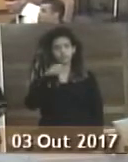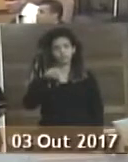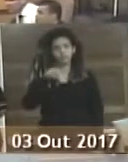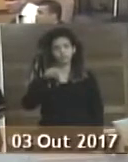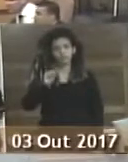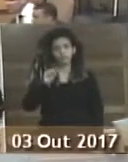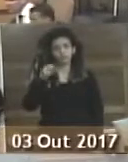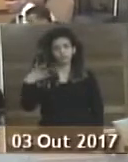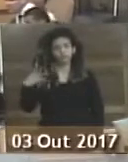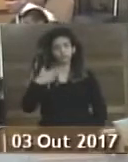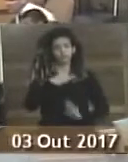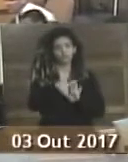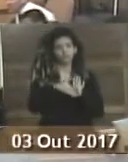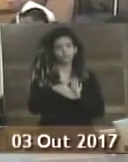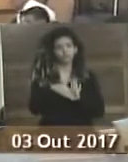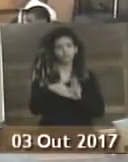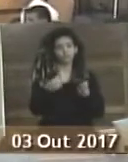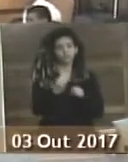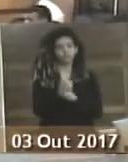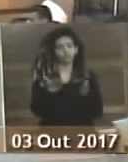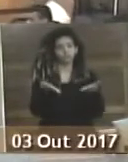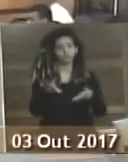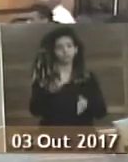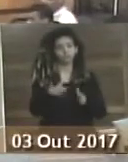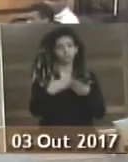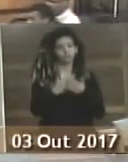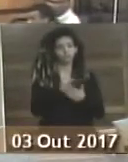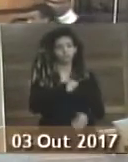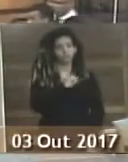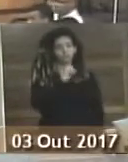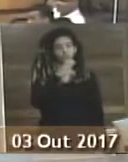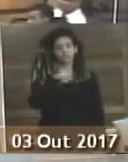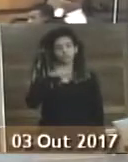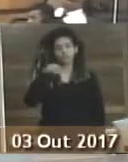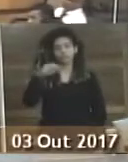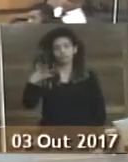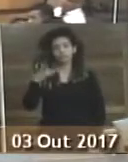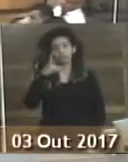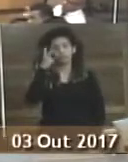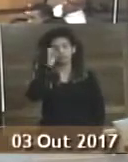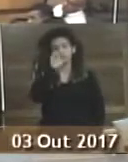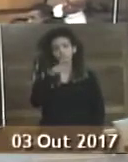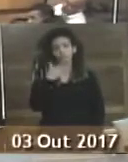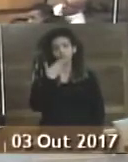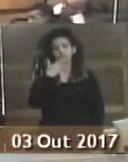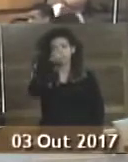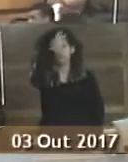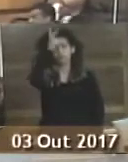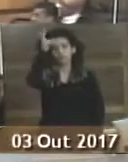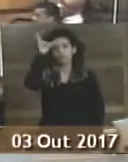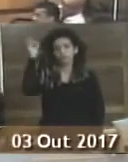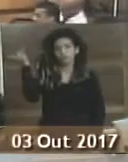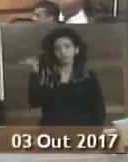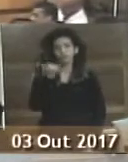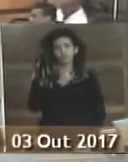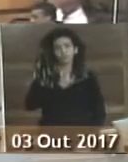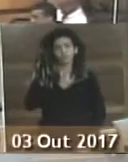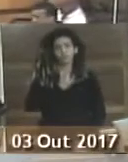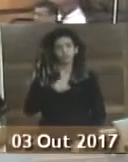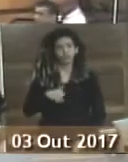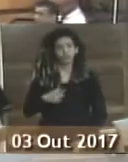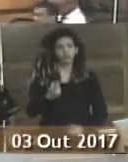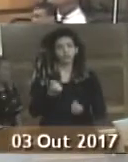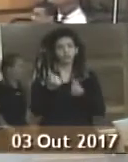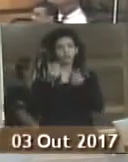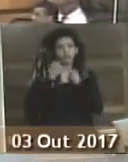2084, todos /17 desse vereador. Em discussão única, requerimento número 954/17, autor do vereador Zé Augusto, solicitando ao prefeito informações a respeito dos recursos recebidos